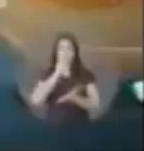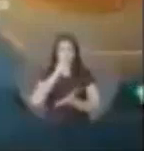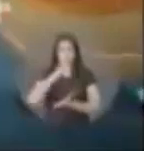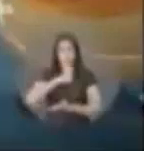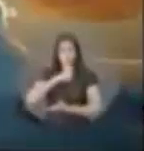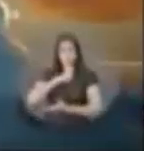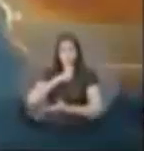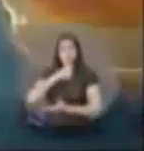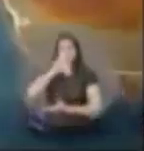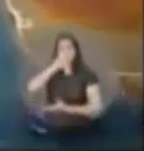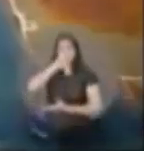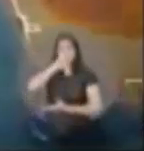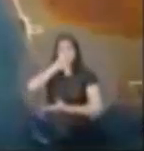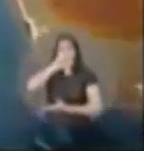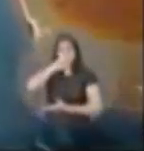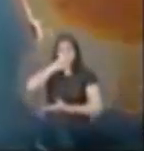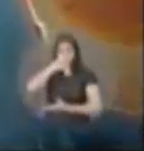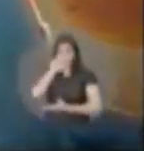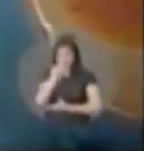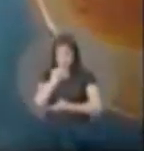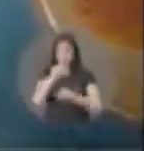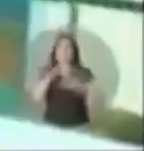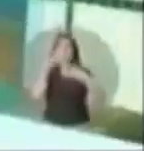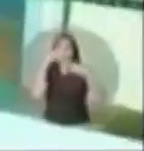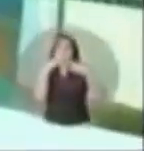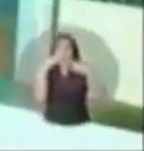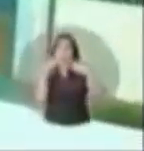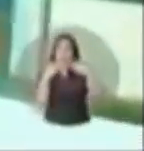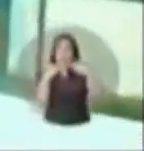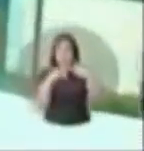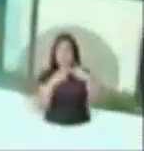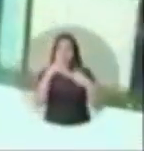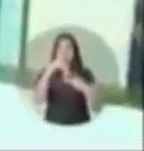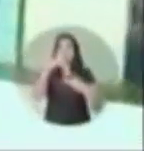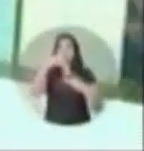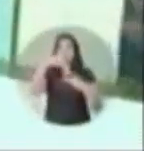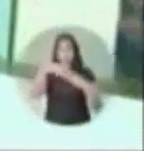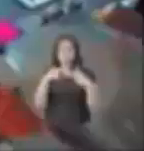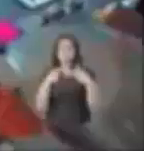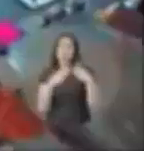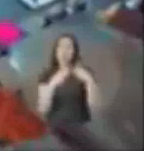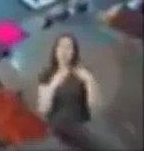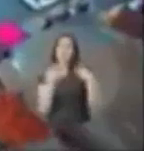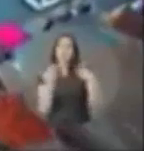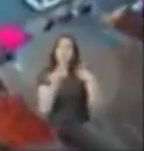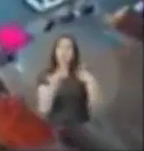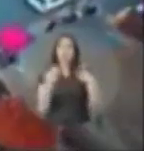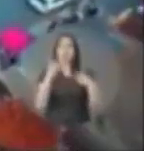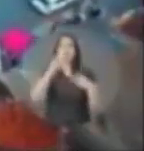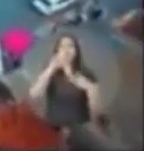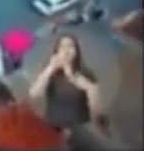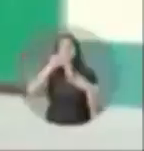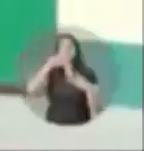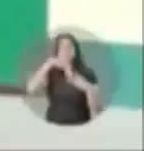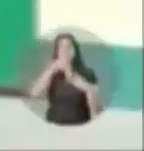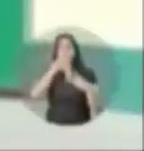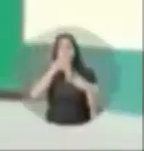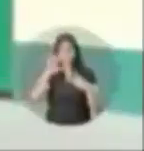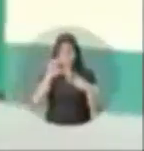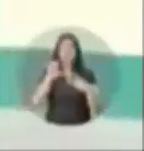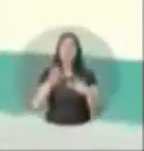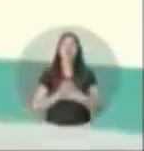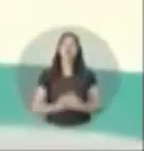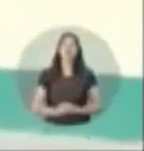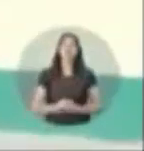O Mariana Fernandes Macedo, no Dom Aquino. E esse aqui, o Rosângela Campos, no Pedregal. A meta é que, pouco a